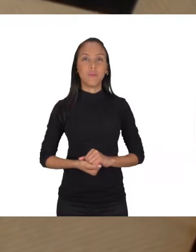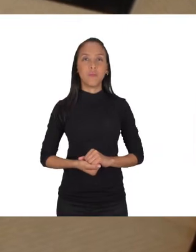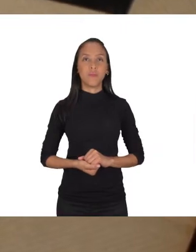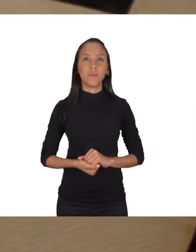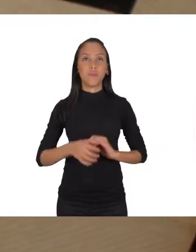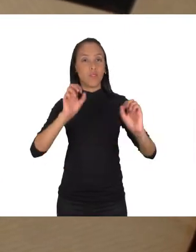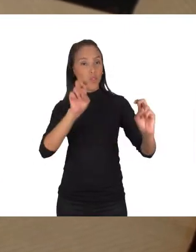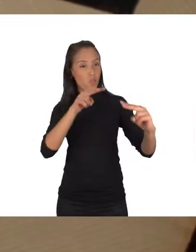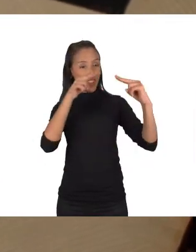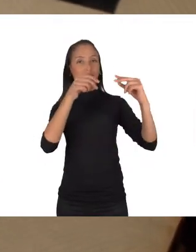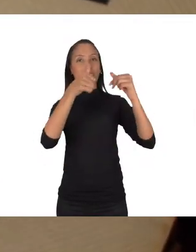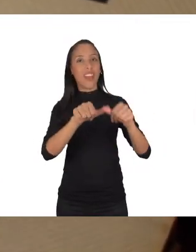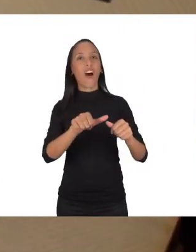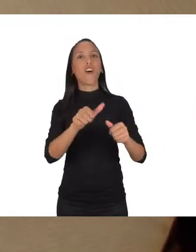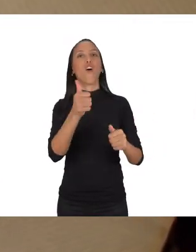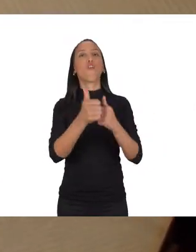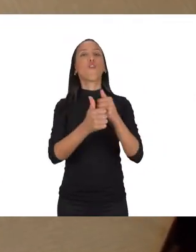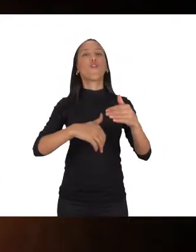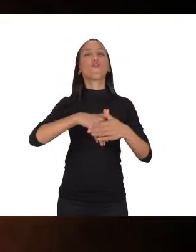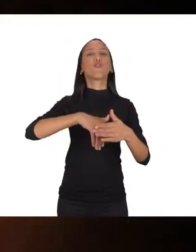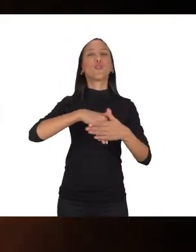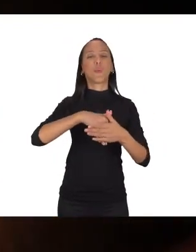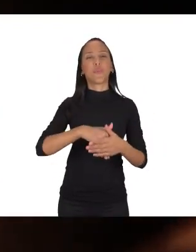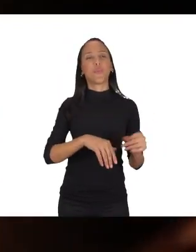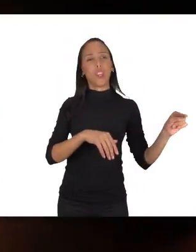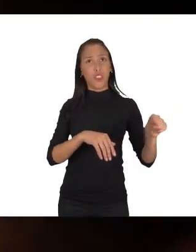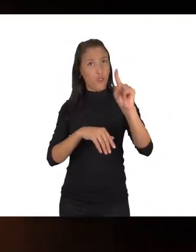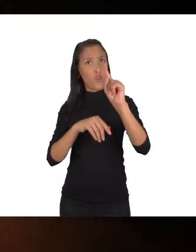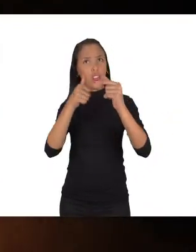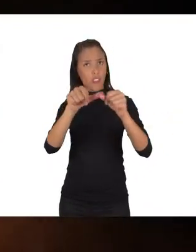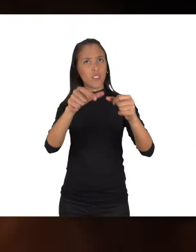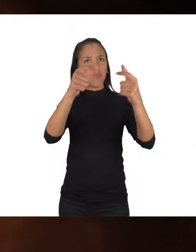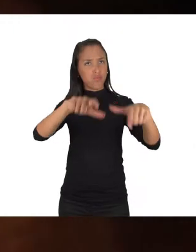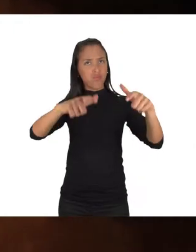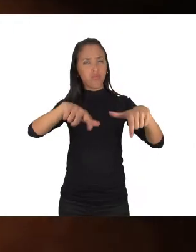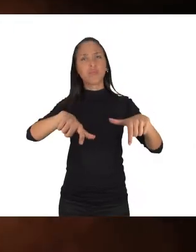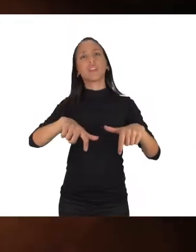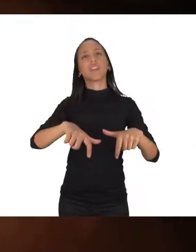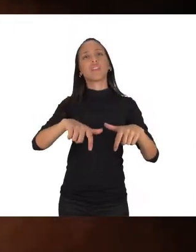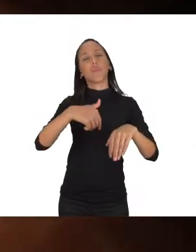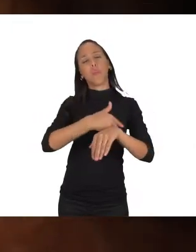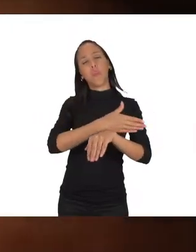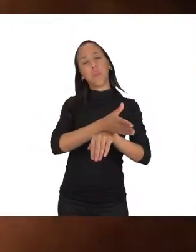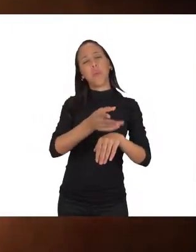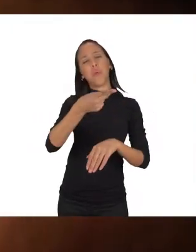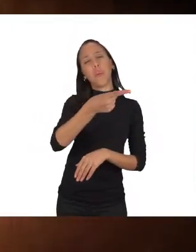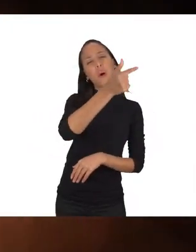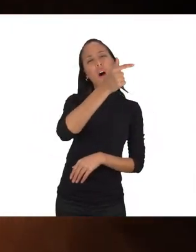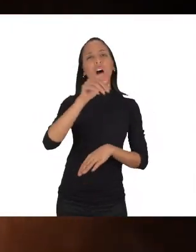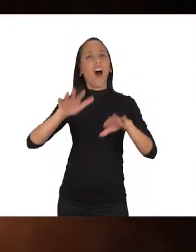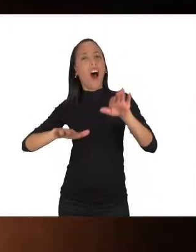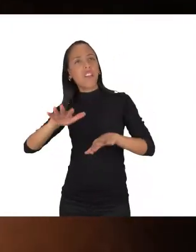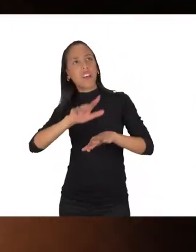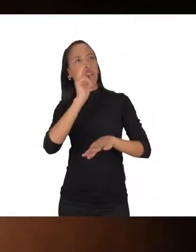Nós nos conhecemos num jogo de futebol. Ele foi jogar. Daí passou um bom tempo, ele foi embora e eu vi na cidade de vez